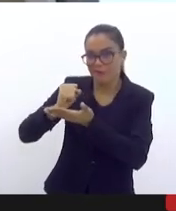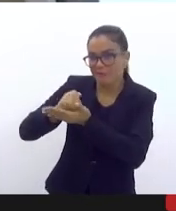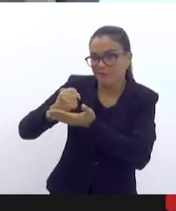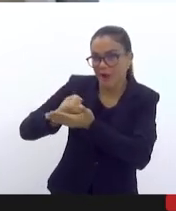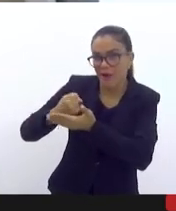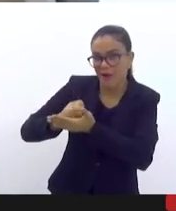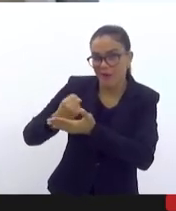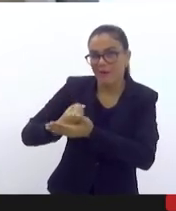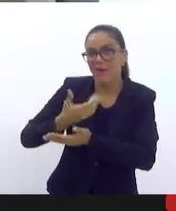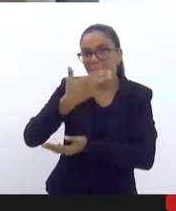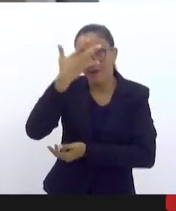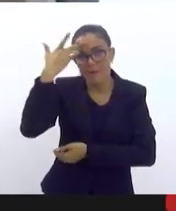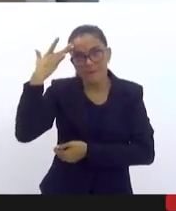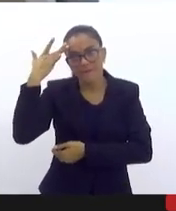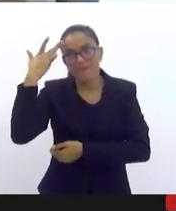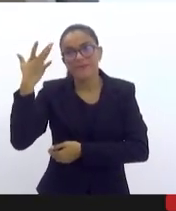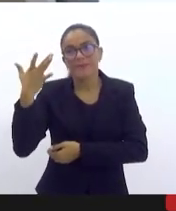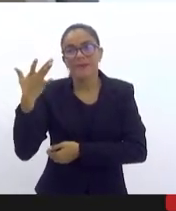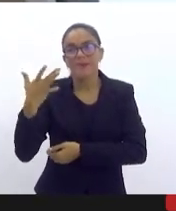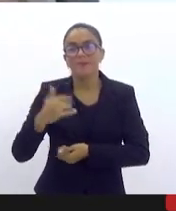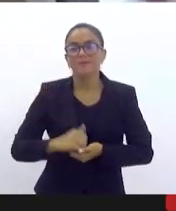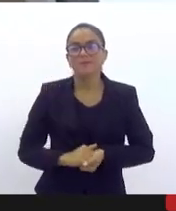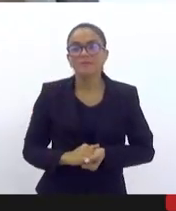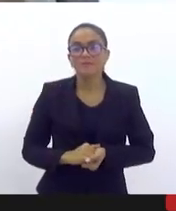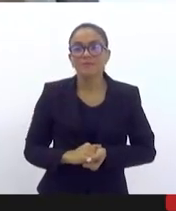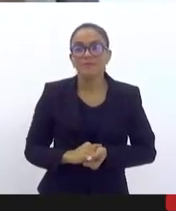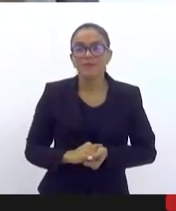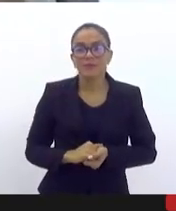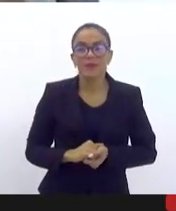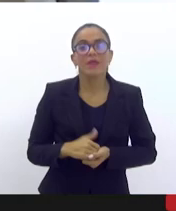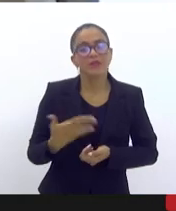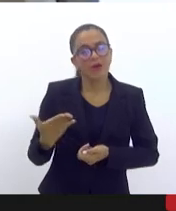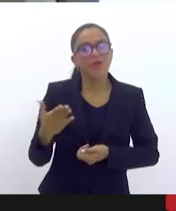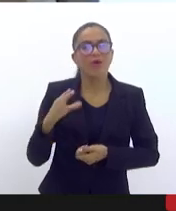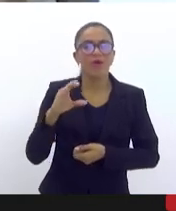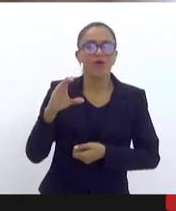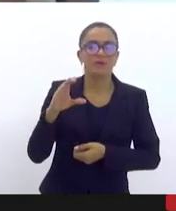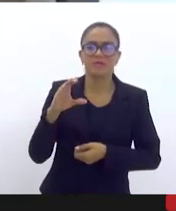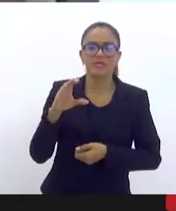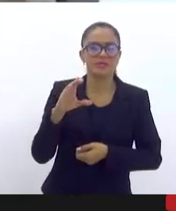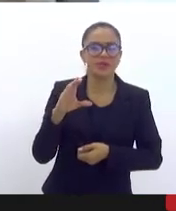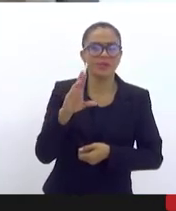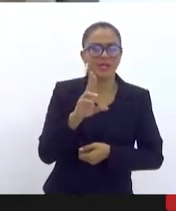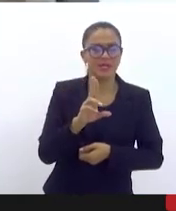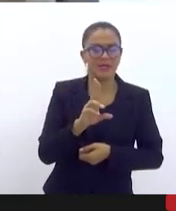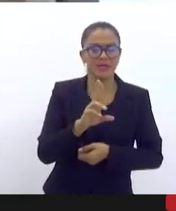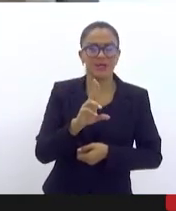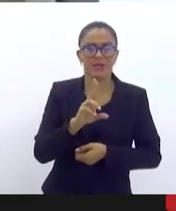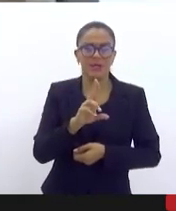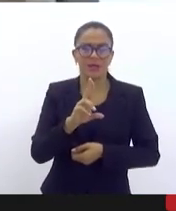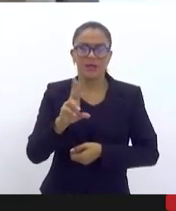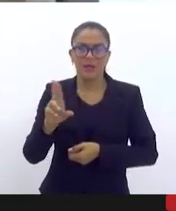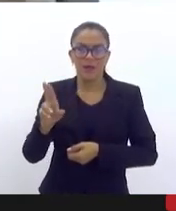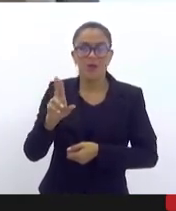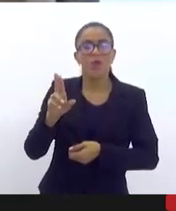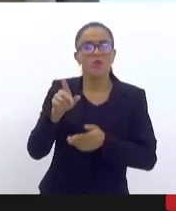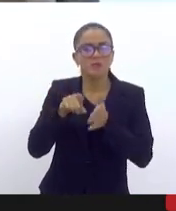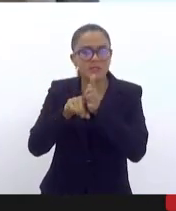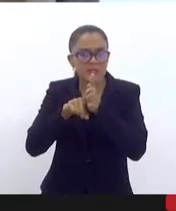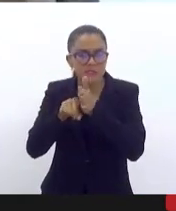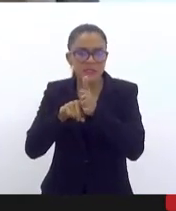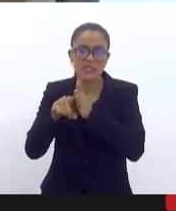então o professor elisaldo foi um grande estudioso e um pioneiro da dependência química aqui no